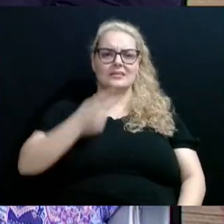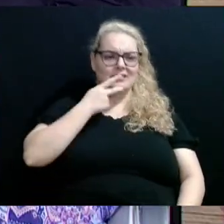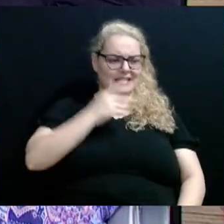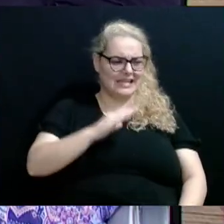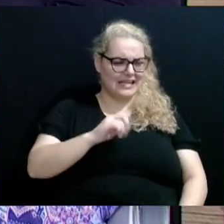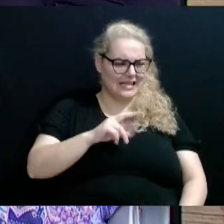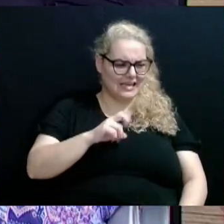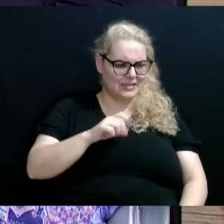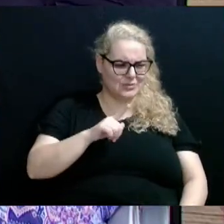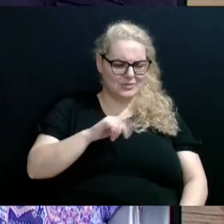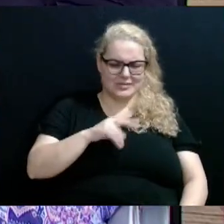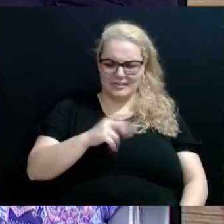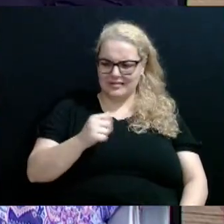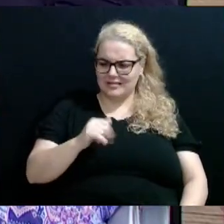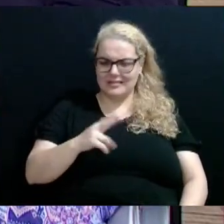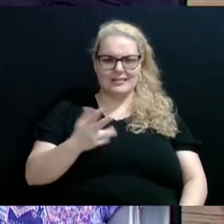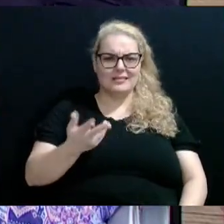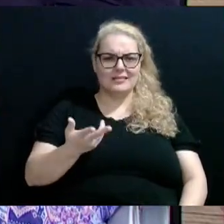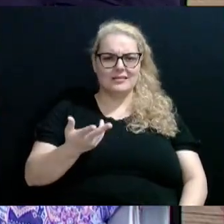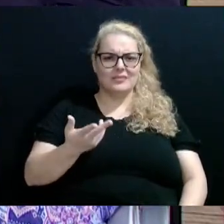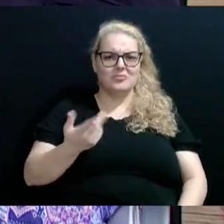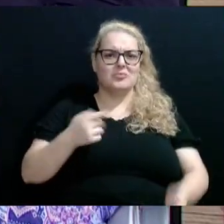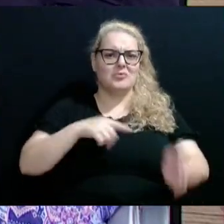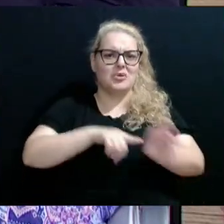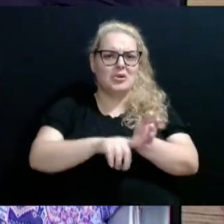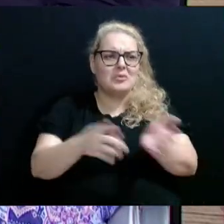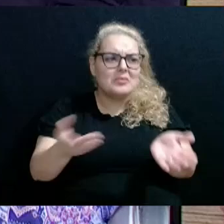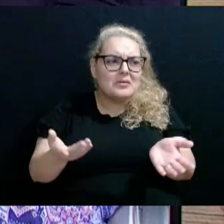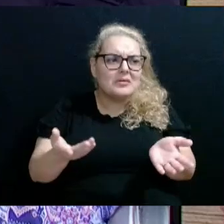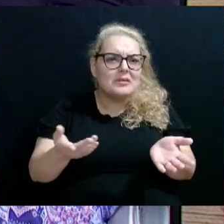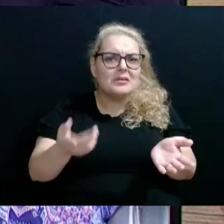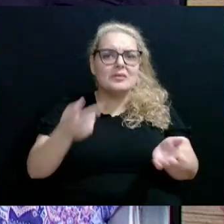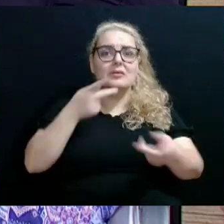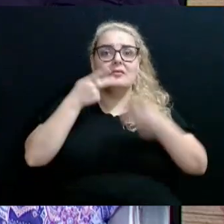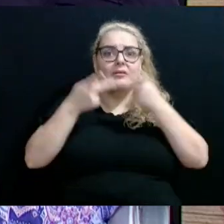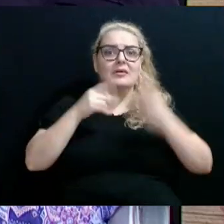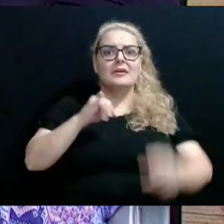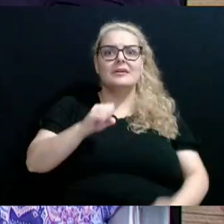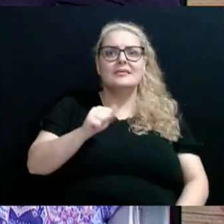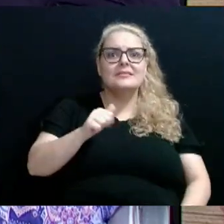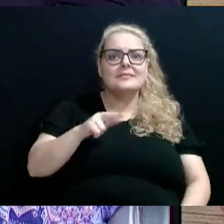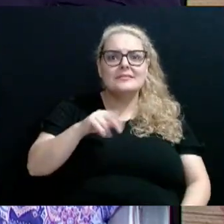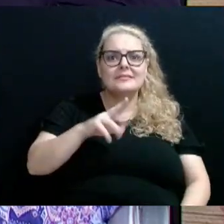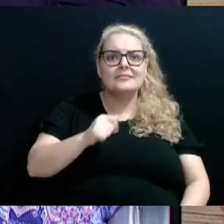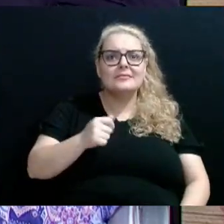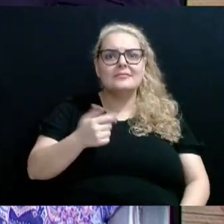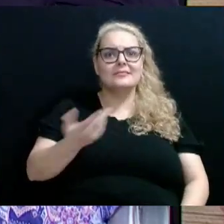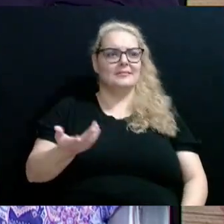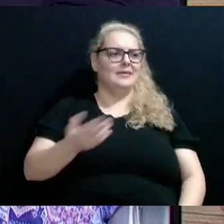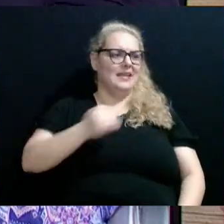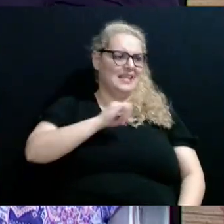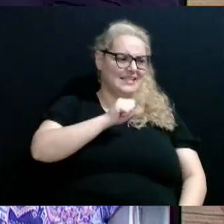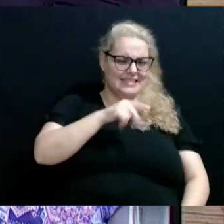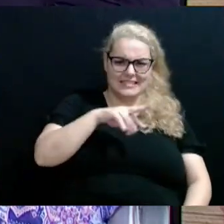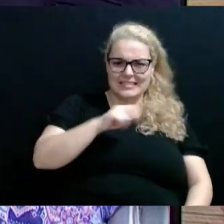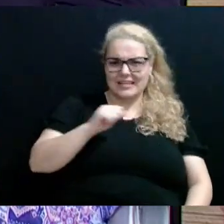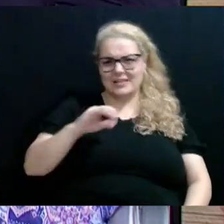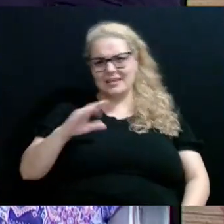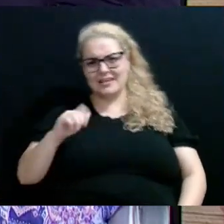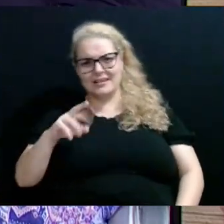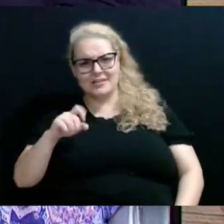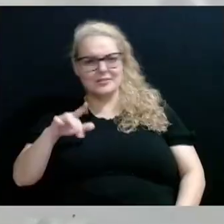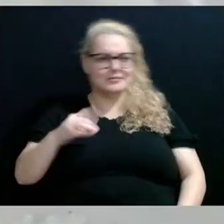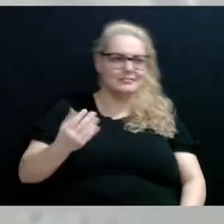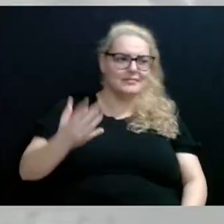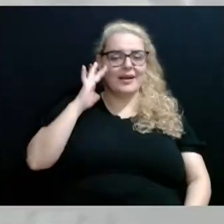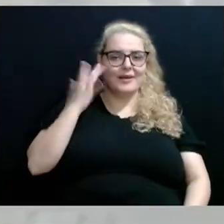Caroline. Foi uma pergunta que eu fiz, porque eu achei que eu ia falar com a Isaura, ou que o nome dela era Isaura Caroline, alguma coisa nesse